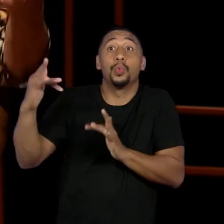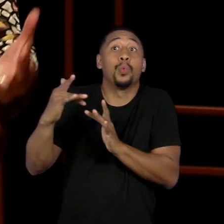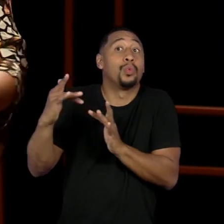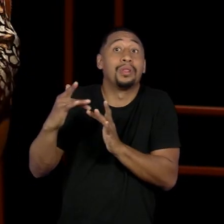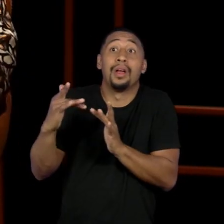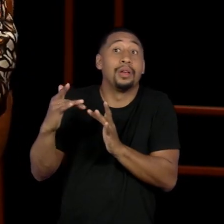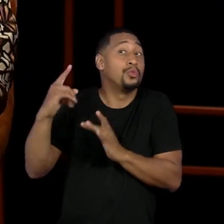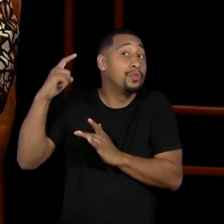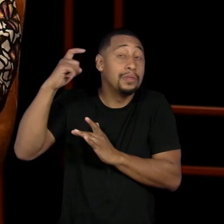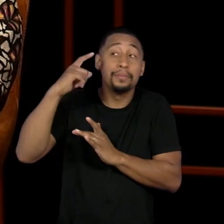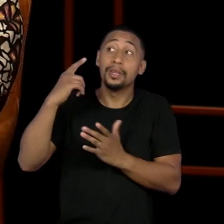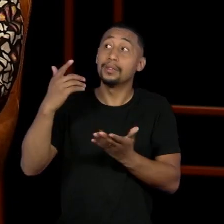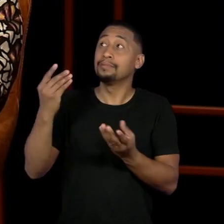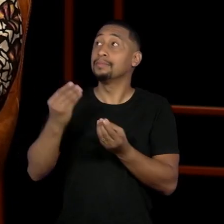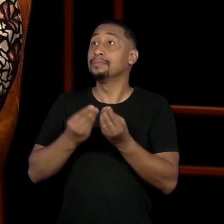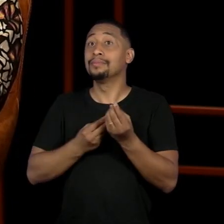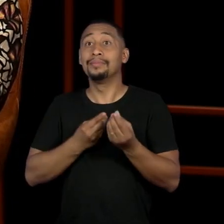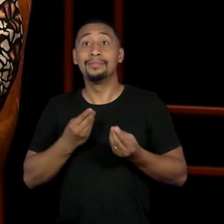ficou